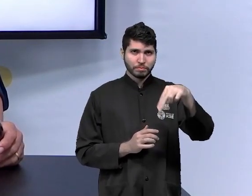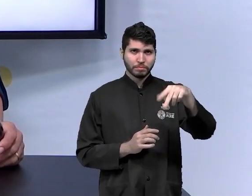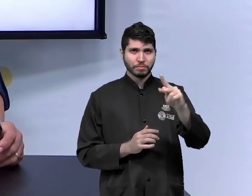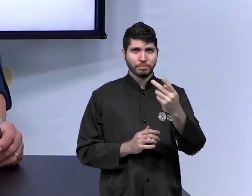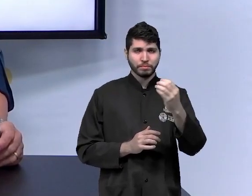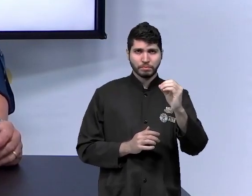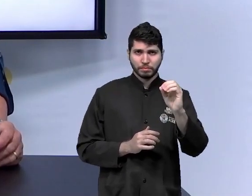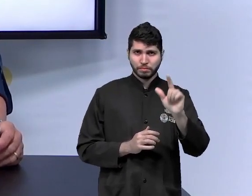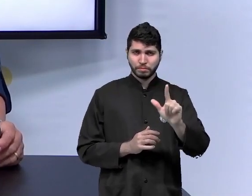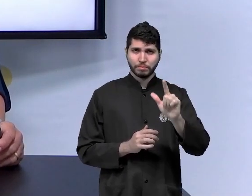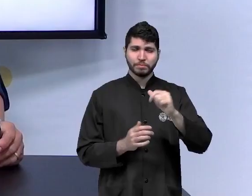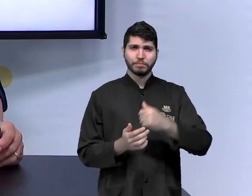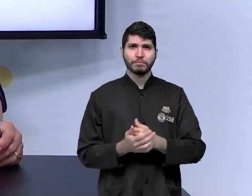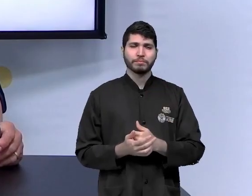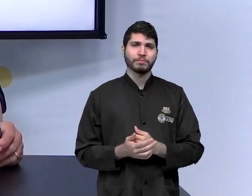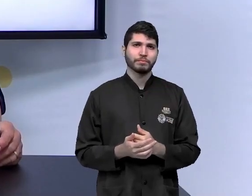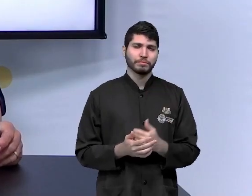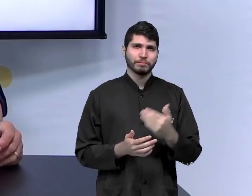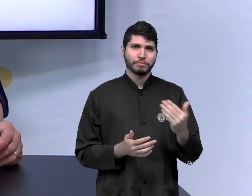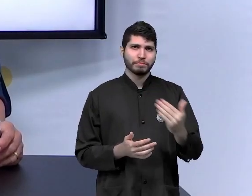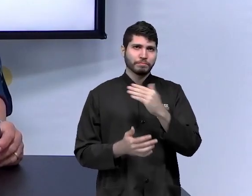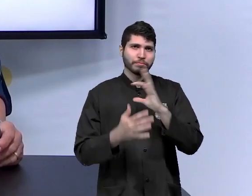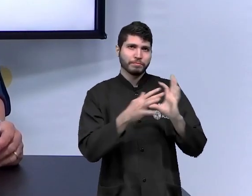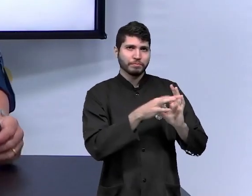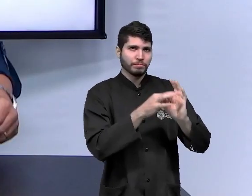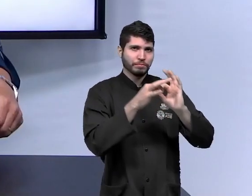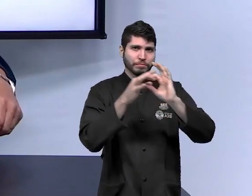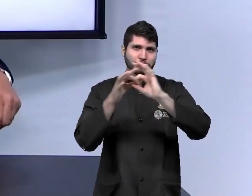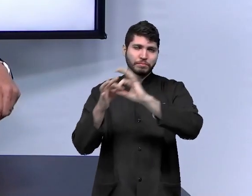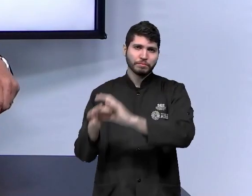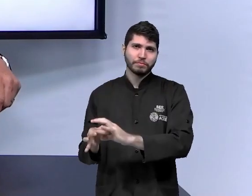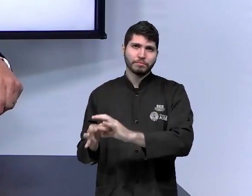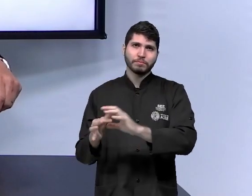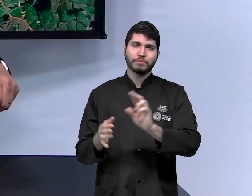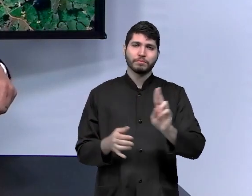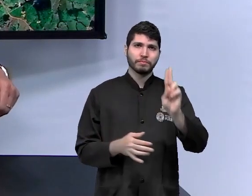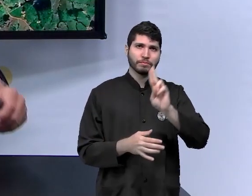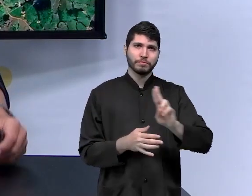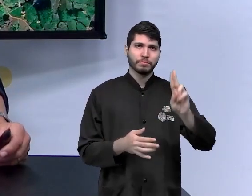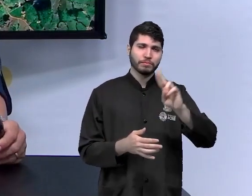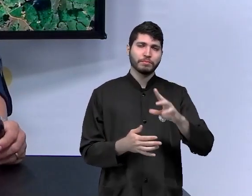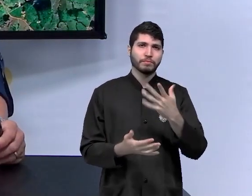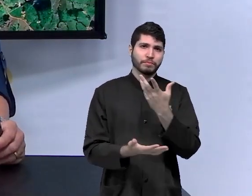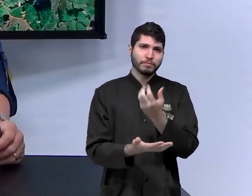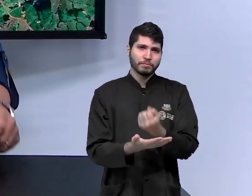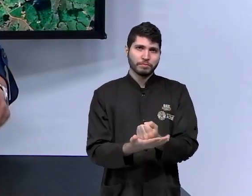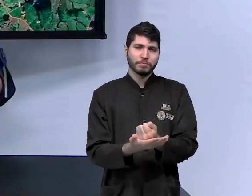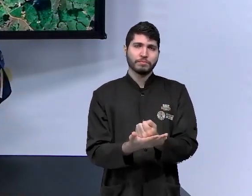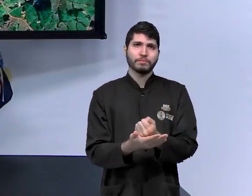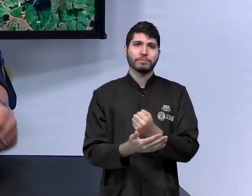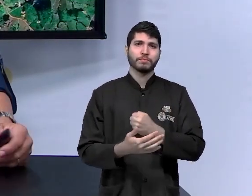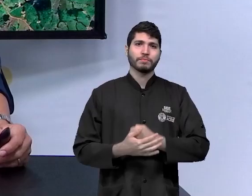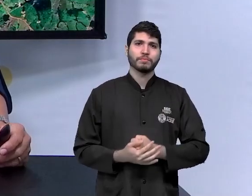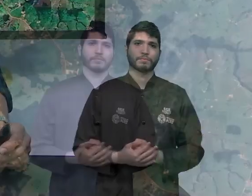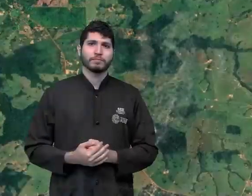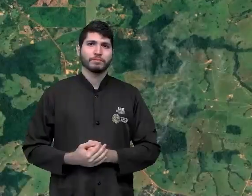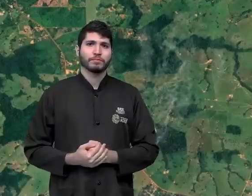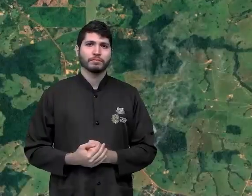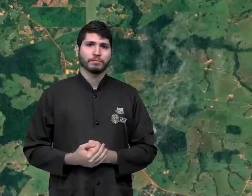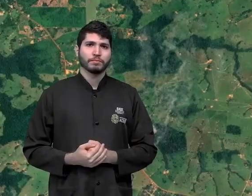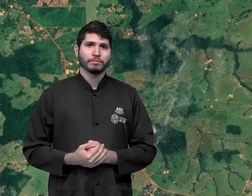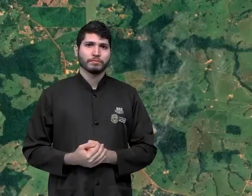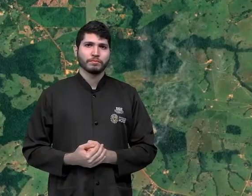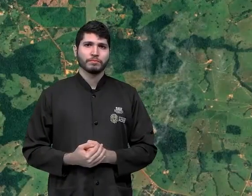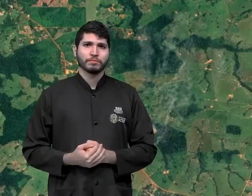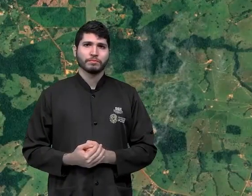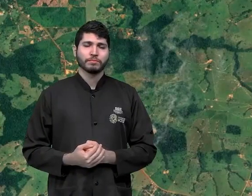essa aula, vamos fazer uma contextualização aqui. Eu vou mostrar para vocês aqui, usar um aplicativo aqui. Vamos lá, slide na tela. Vamos